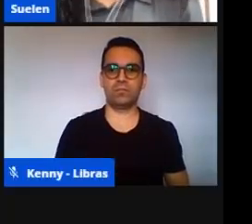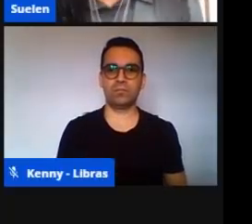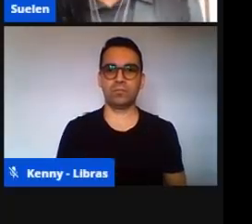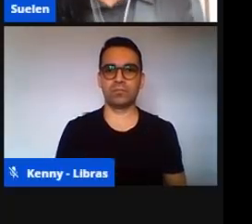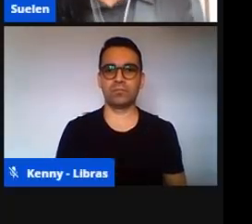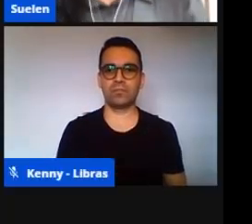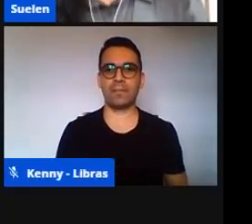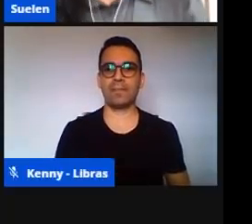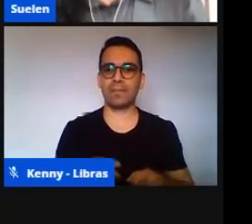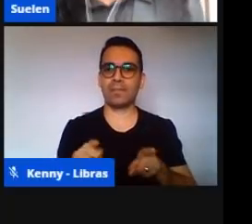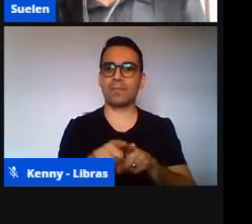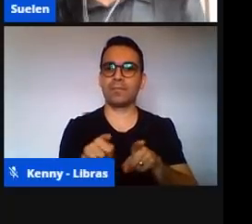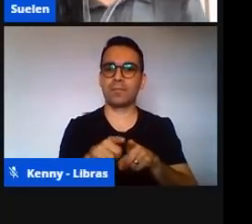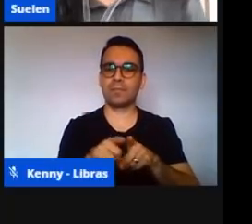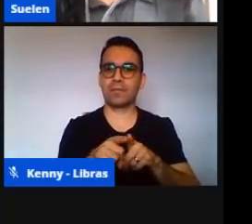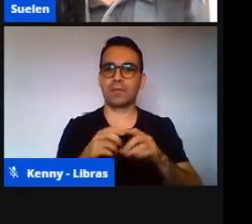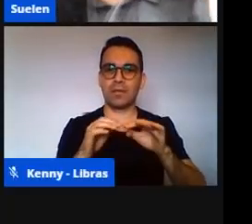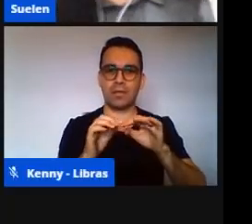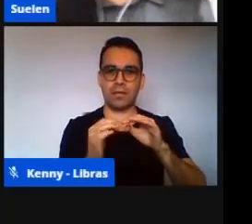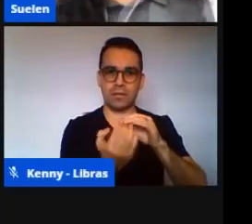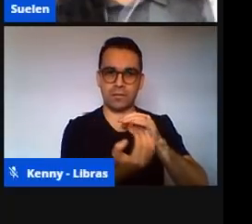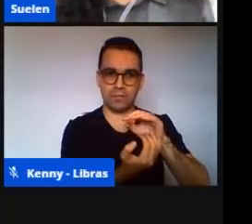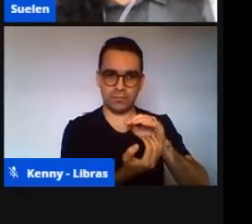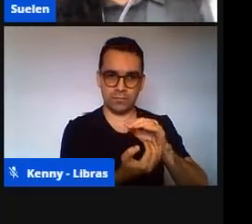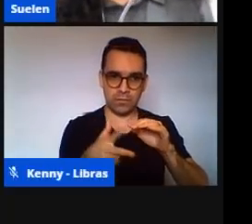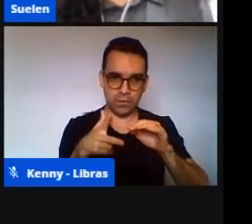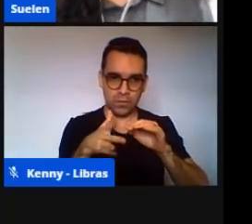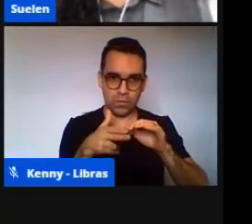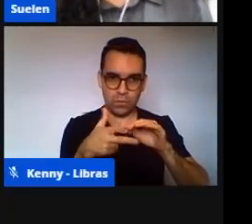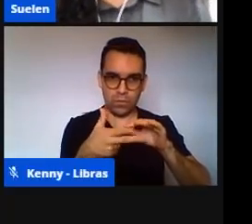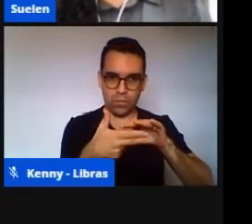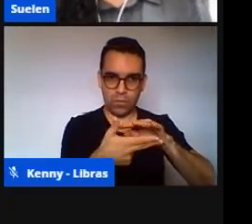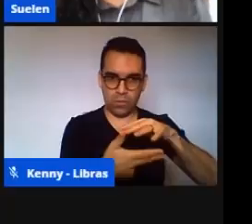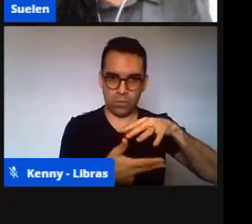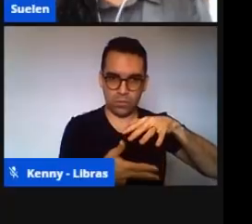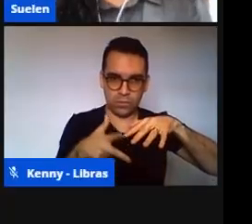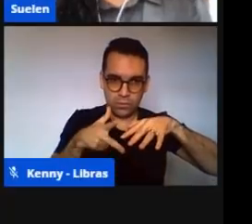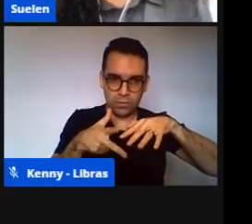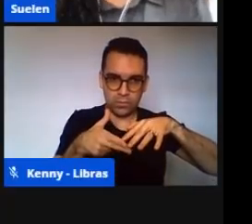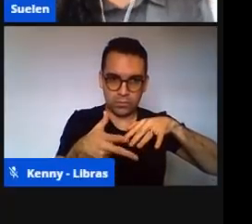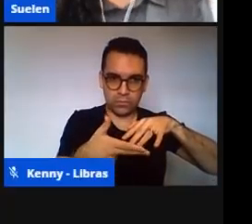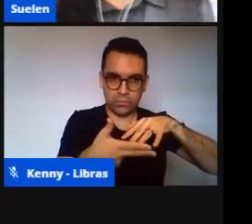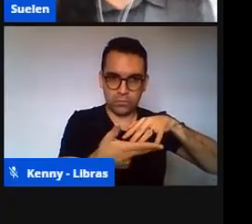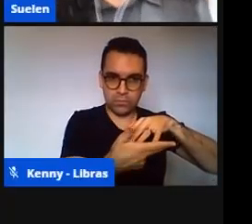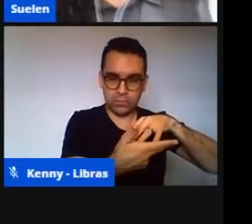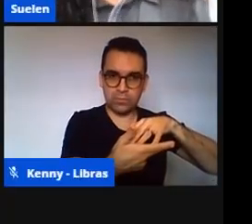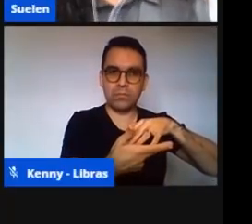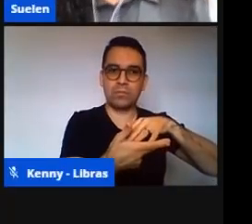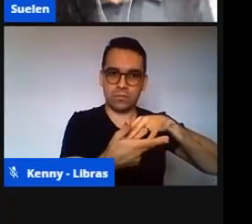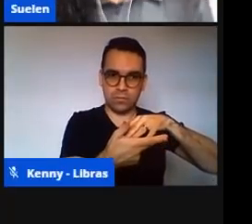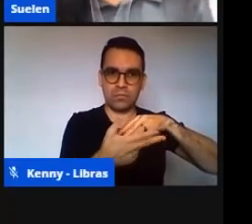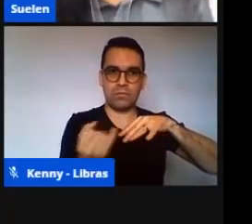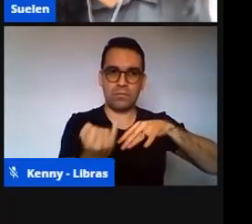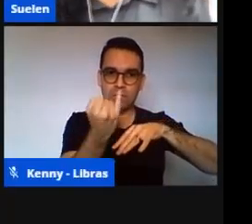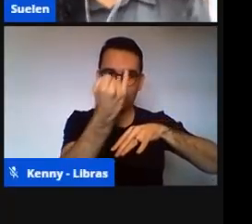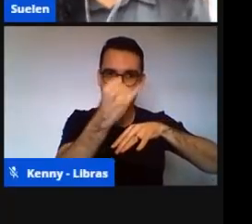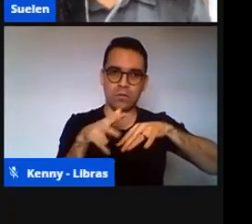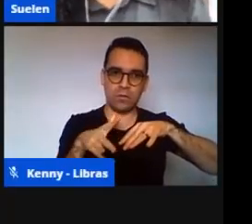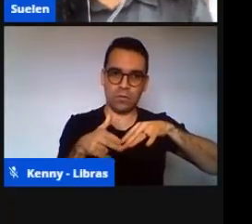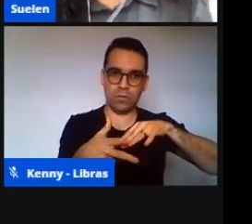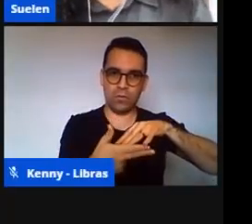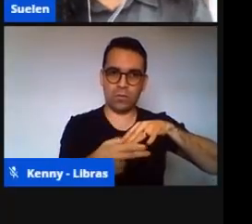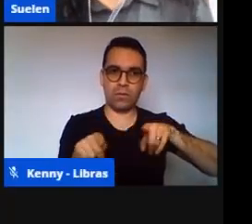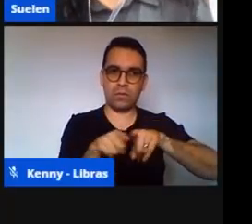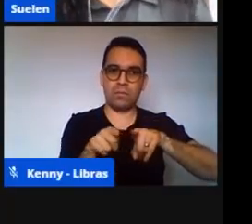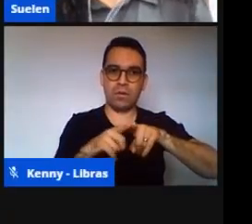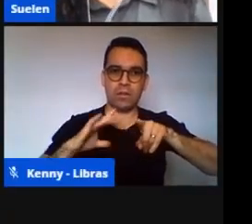e limpo, e agora, é claro, a utilização da máscara se faz necessária. Né? Cuidados necessários,